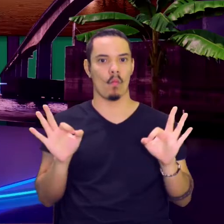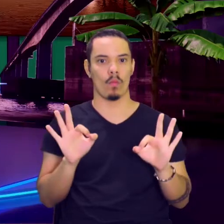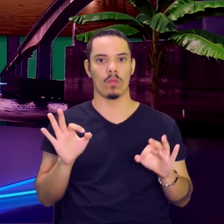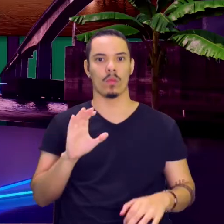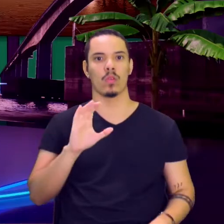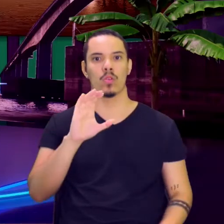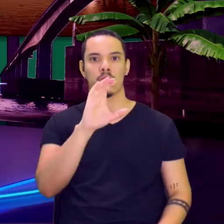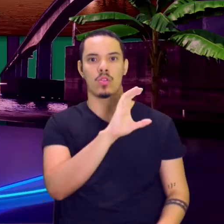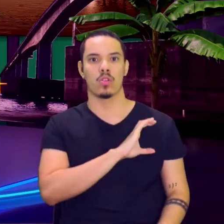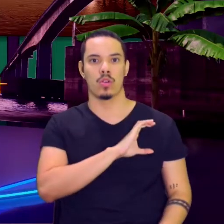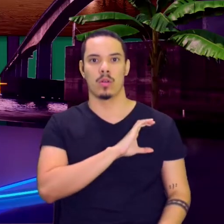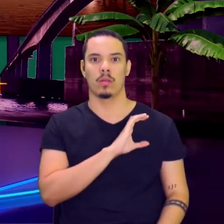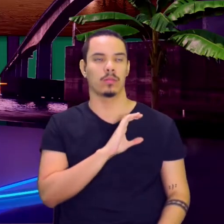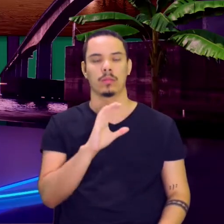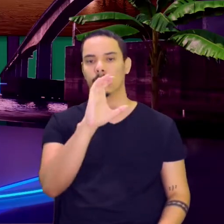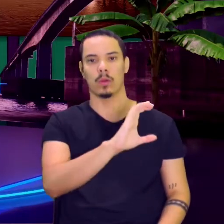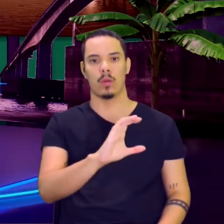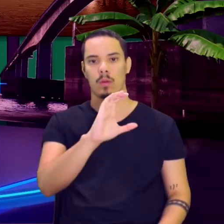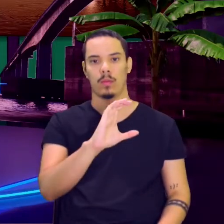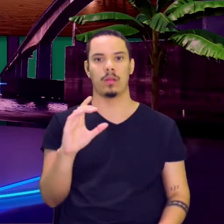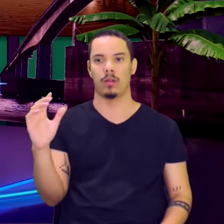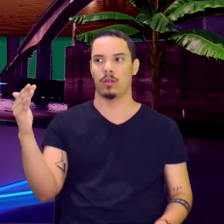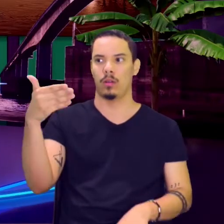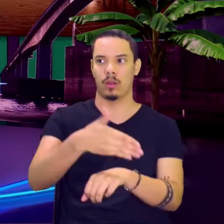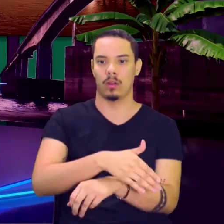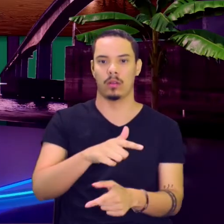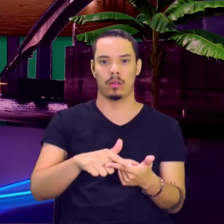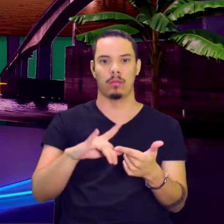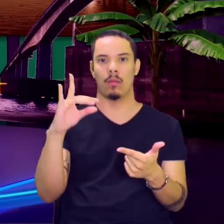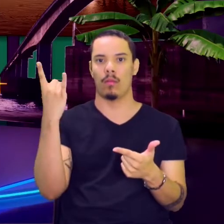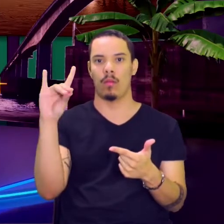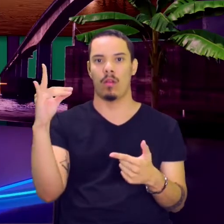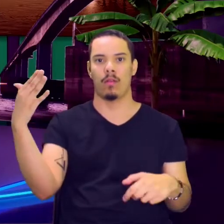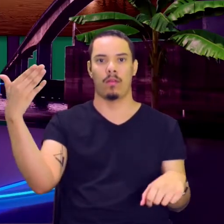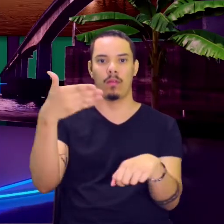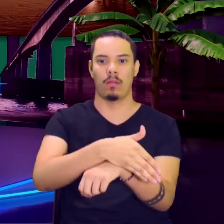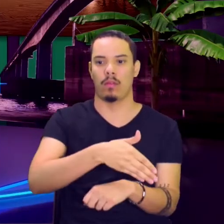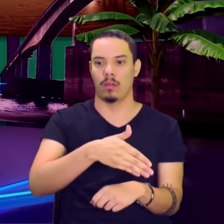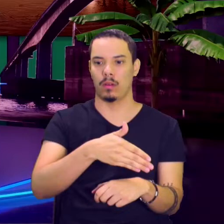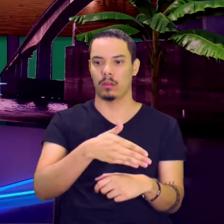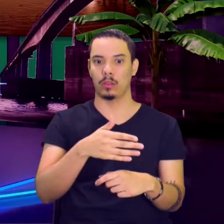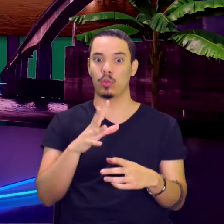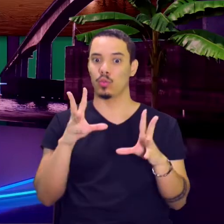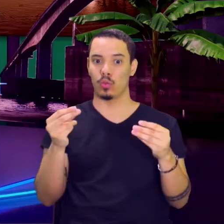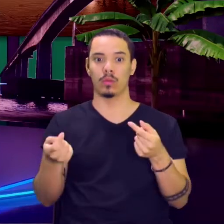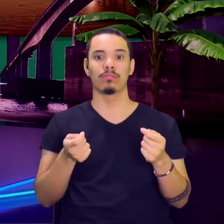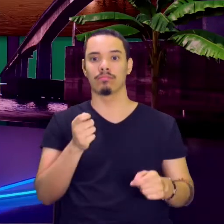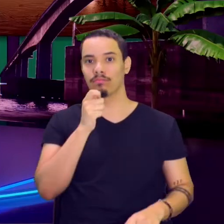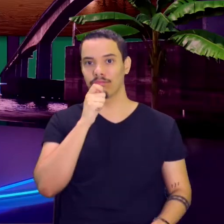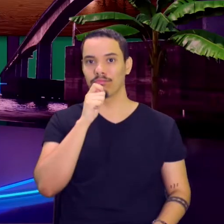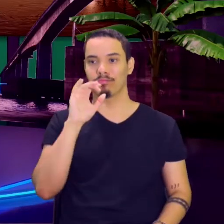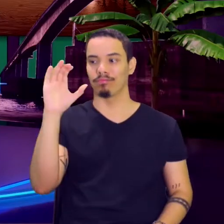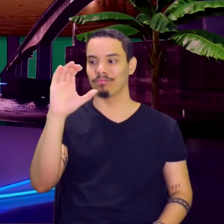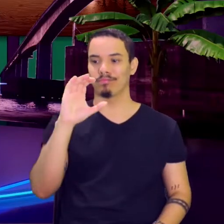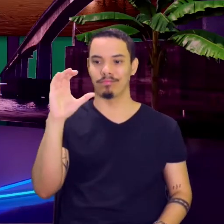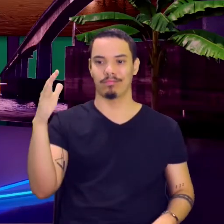aqui, Verdade. boliviano entra aqui. Com todo esse controle, eles ainda entram, Verdade. principalmente traficantes.